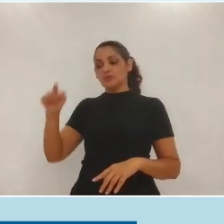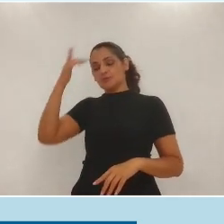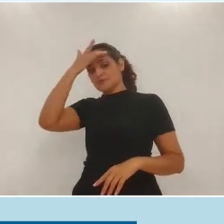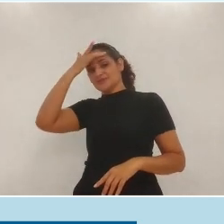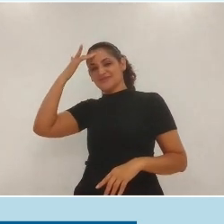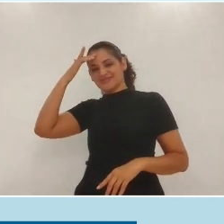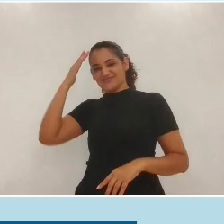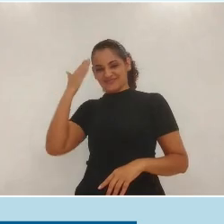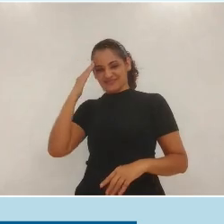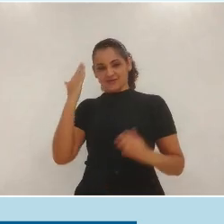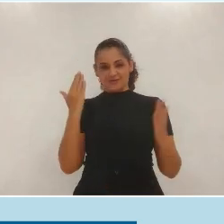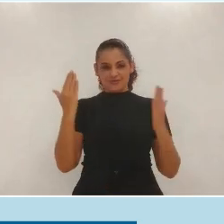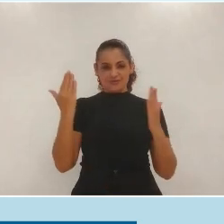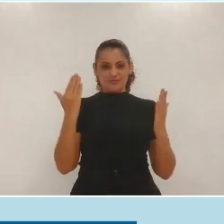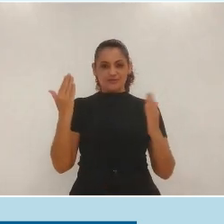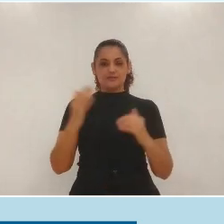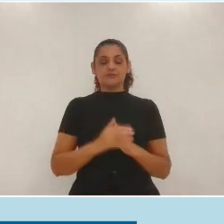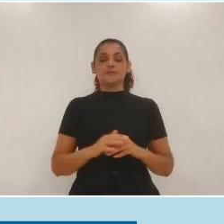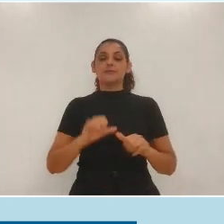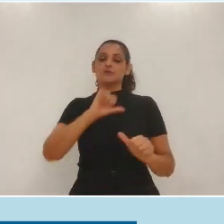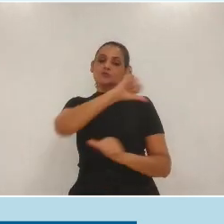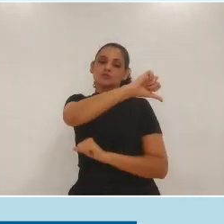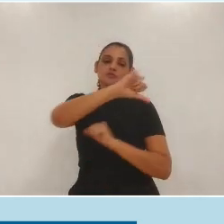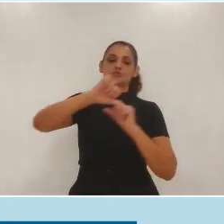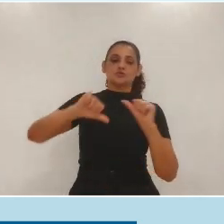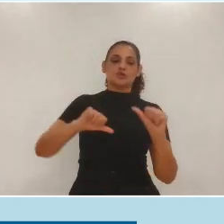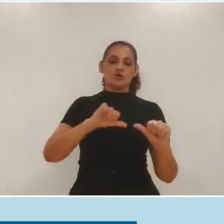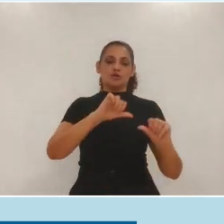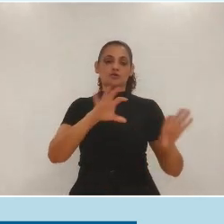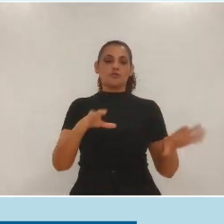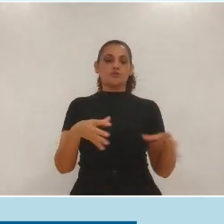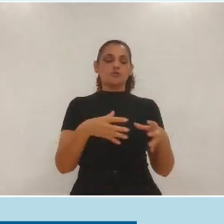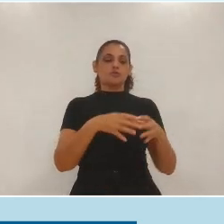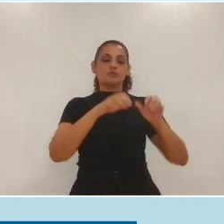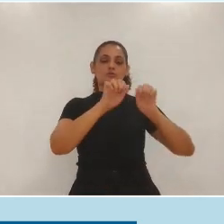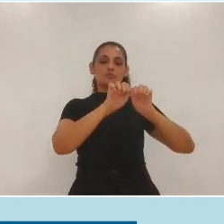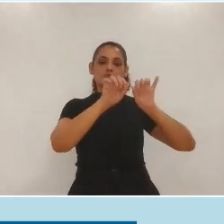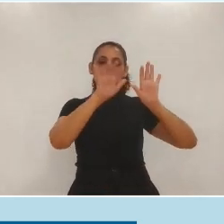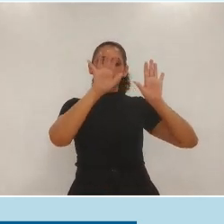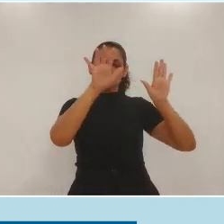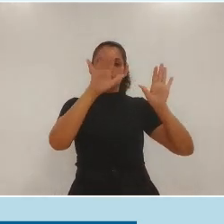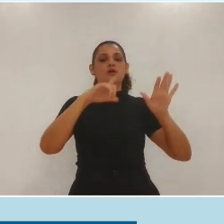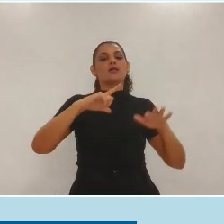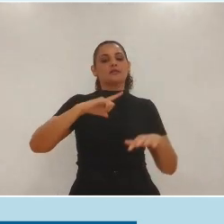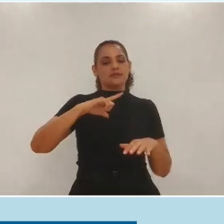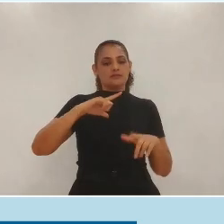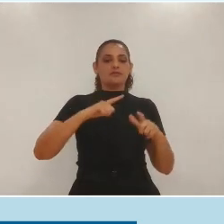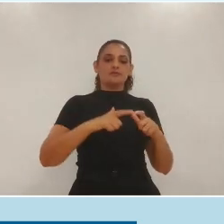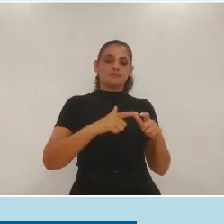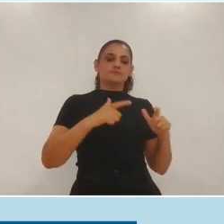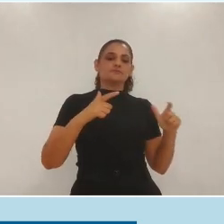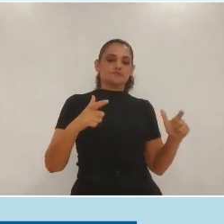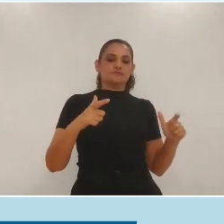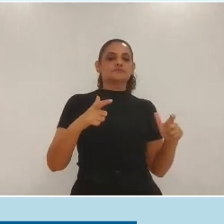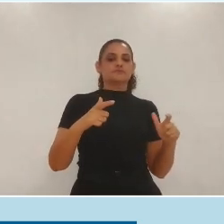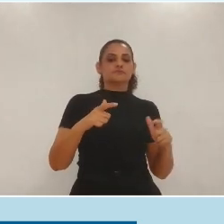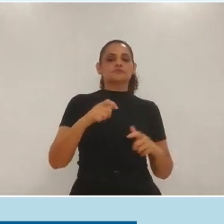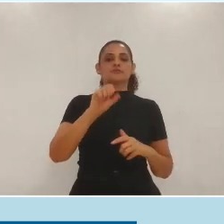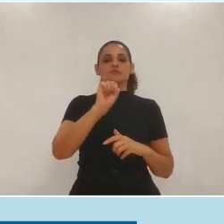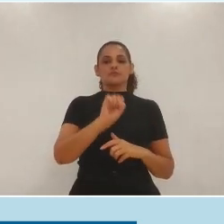população autista, você vai ter muito mais pessoas sedianas dentro desse